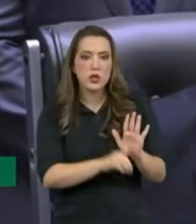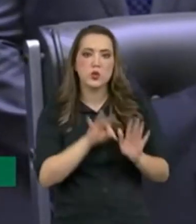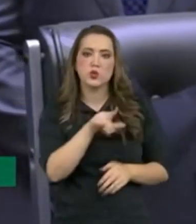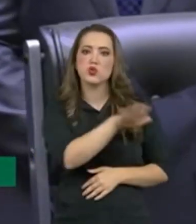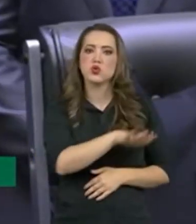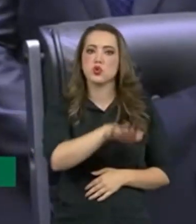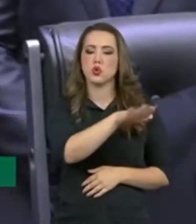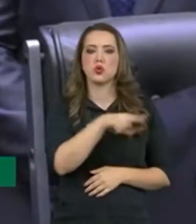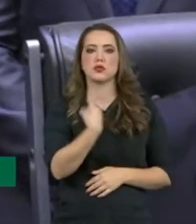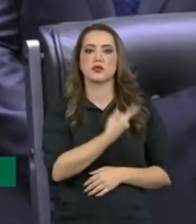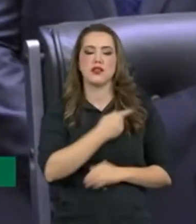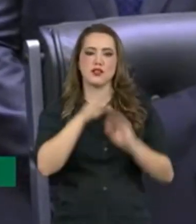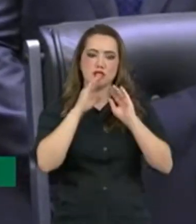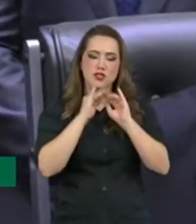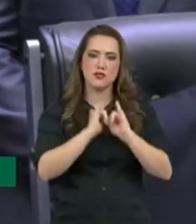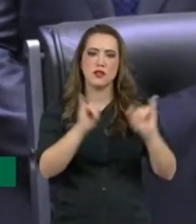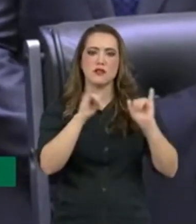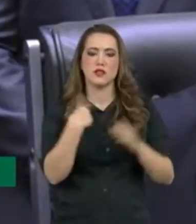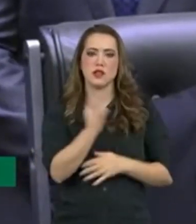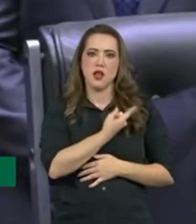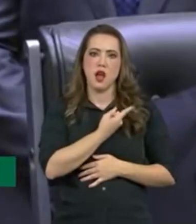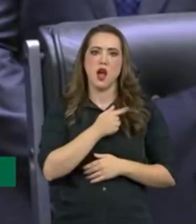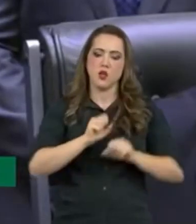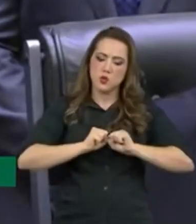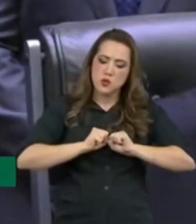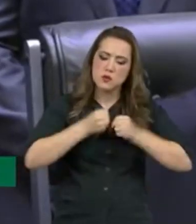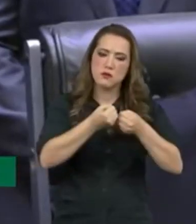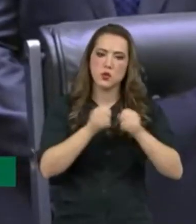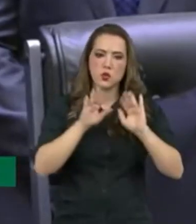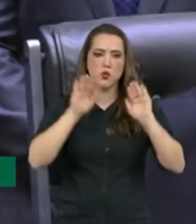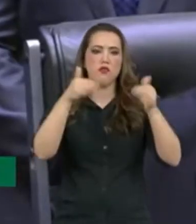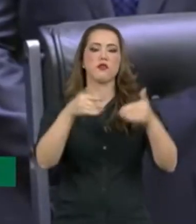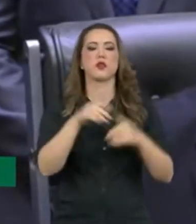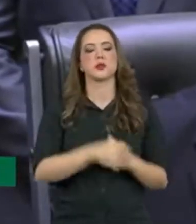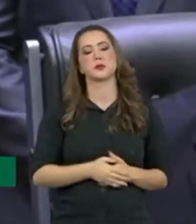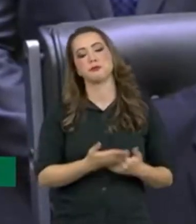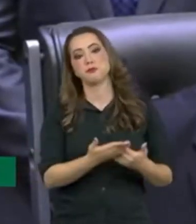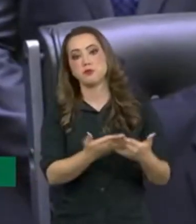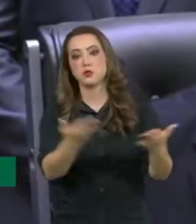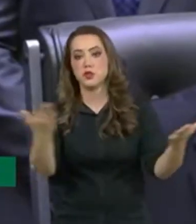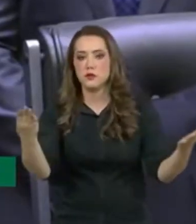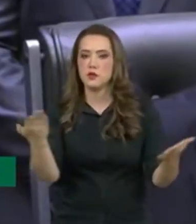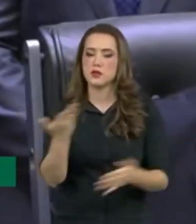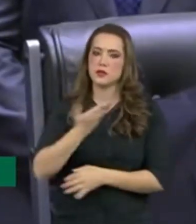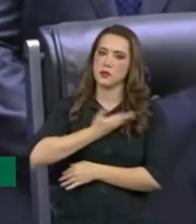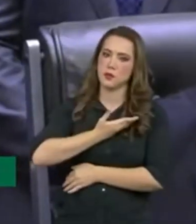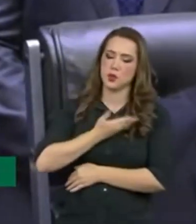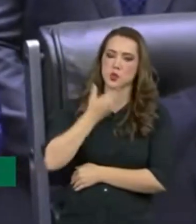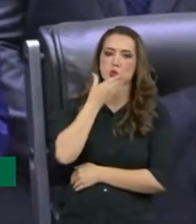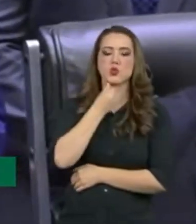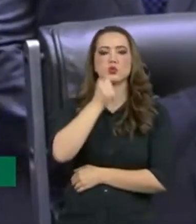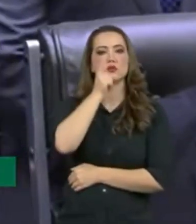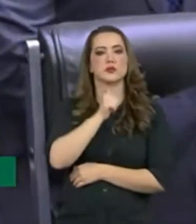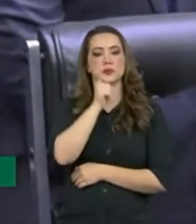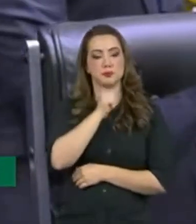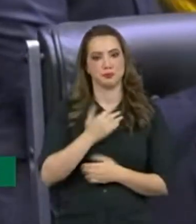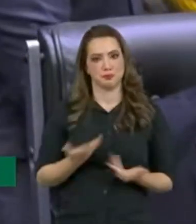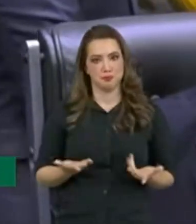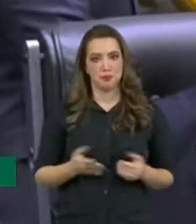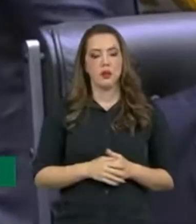que vamos dirigir todos os nossos esforços. Queridos amigos e amigas, em